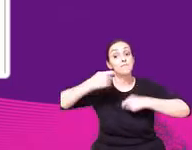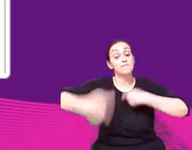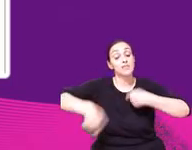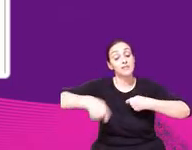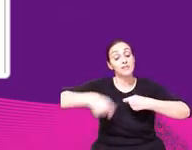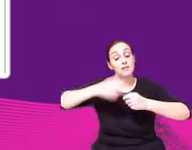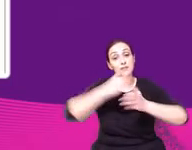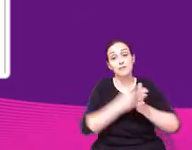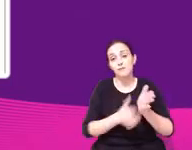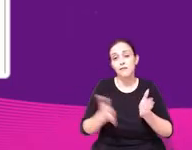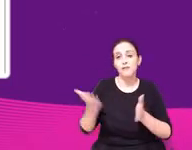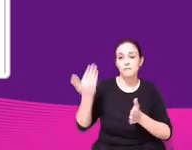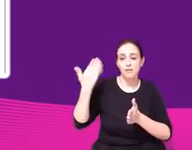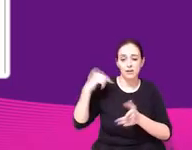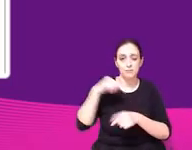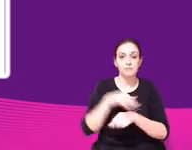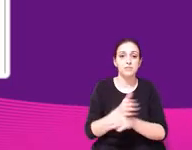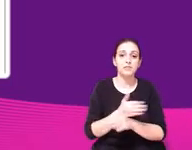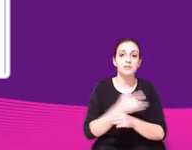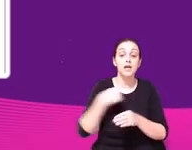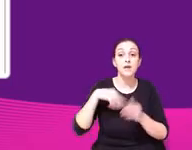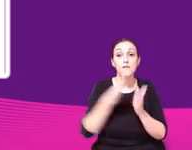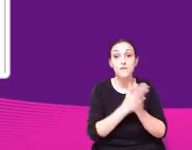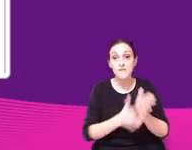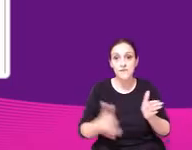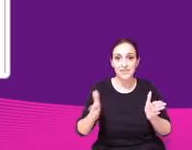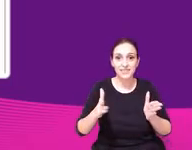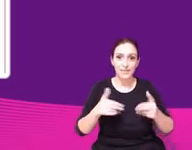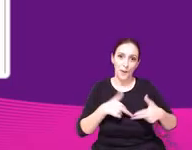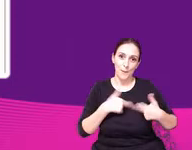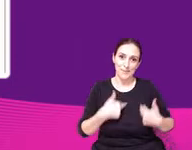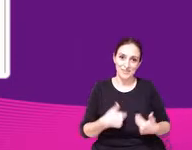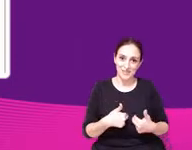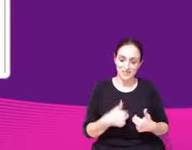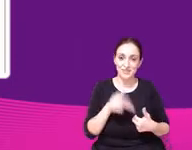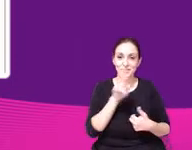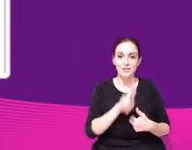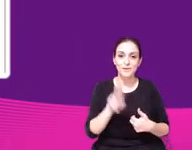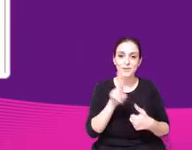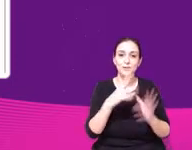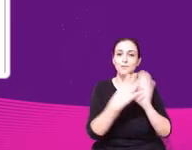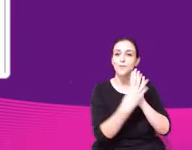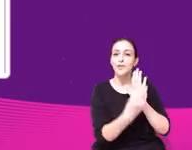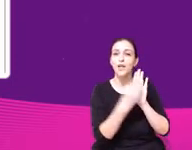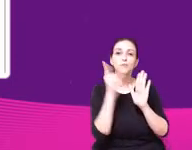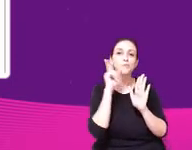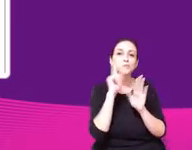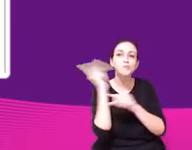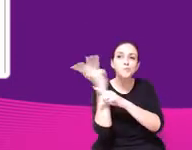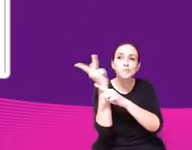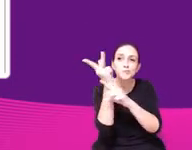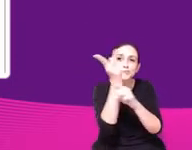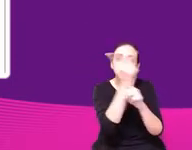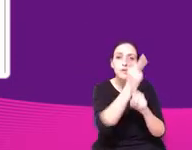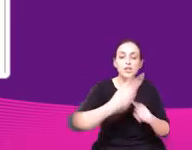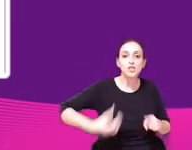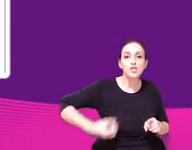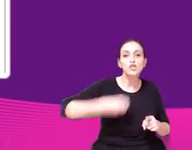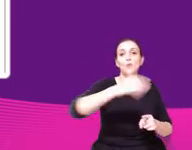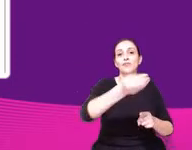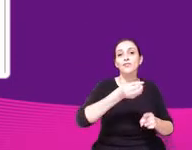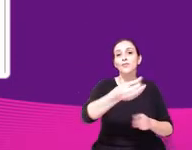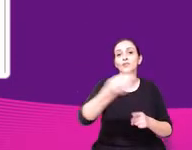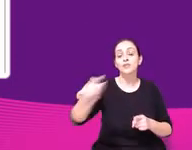época. Já na fase romântica, se utilizou o modelo americano de procura de doadores através das OPs, são